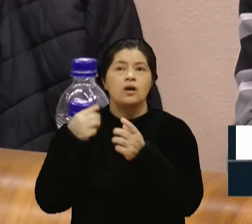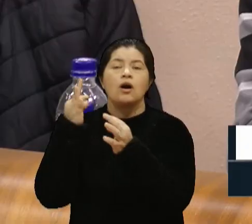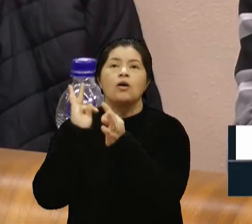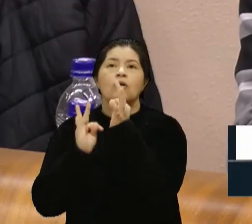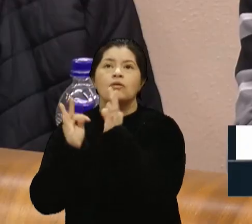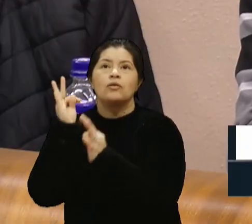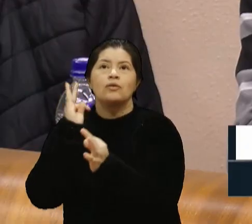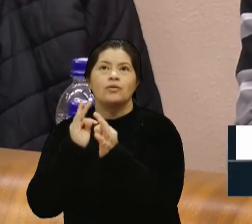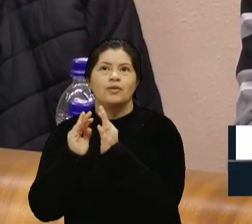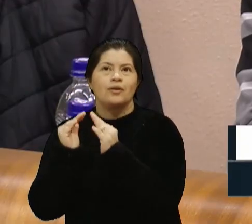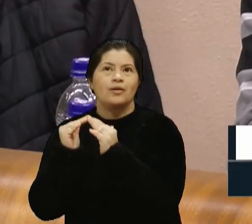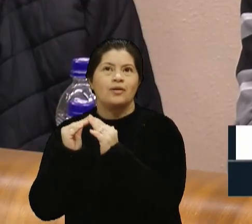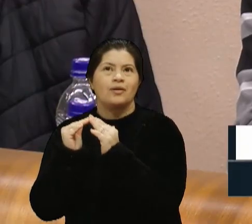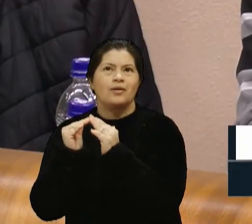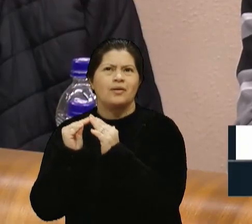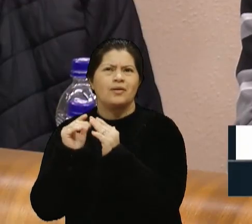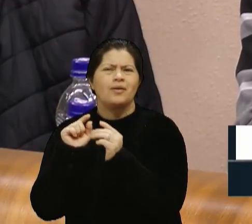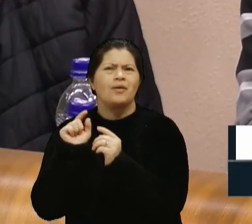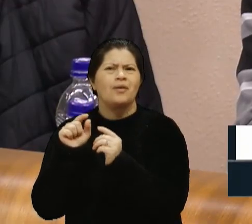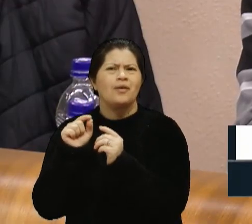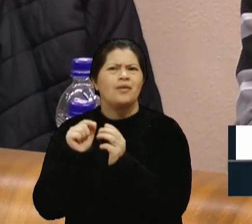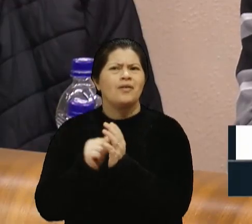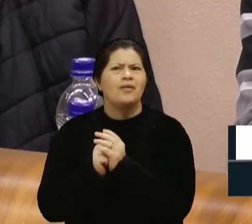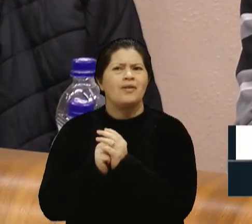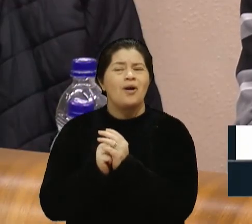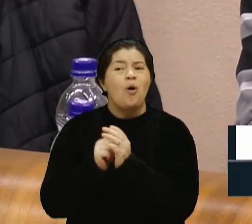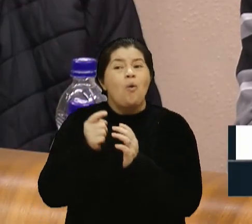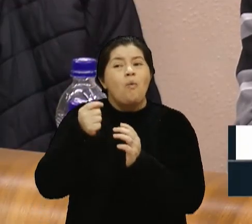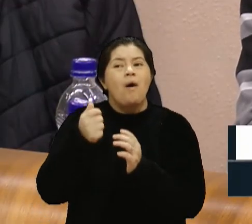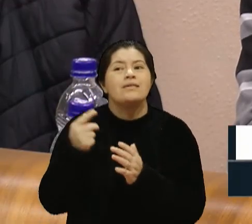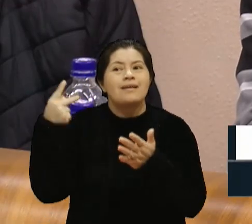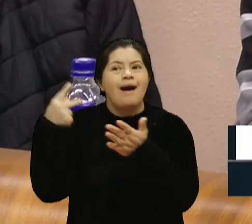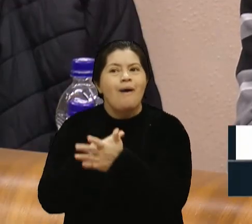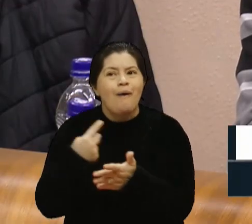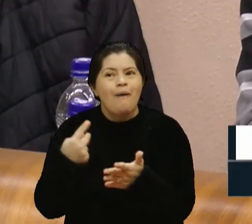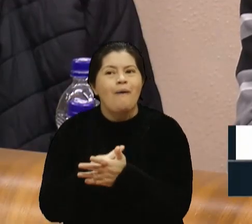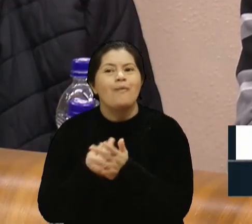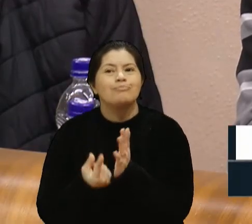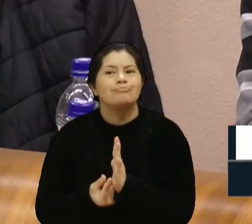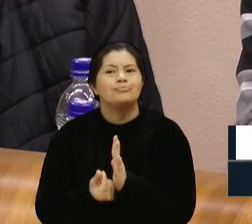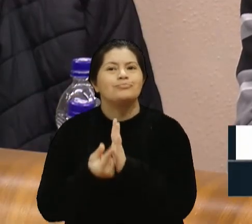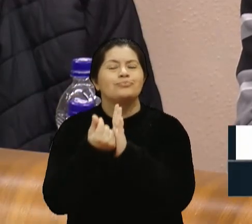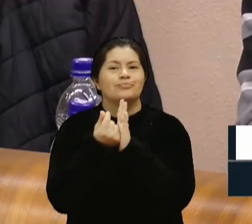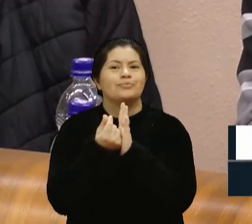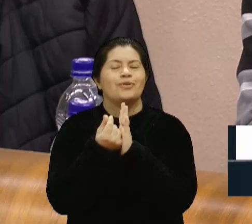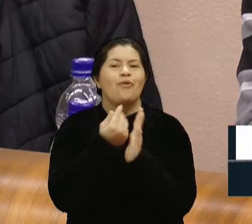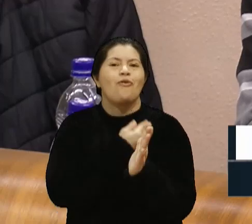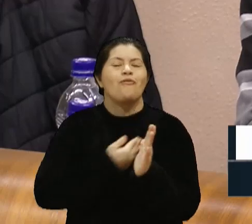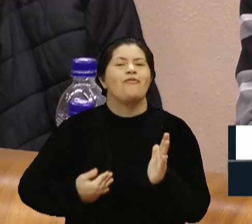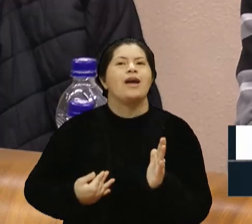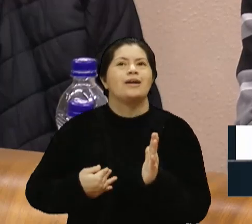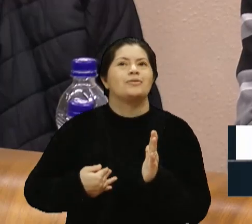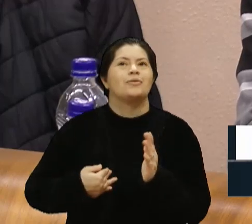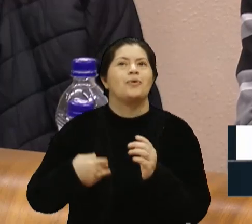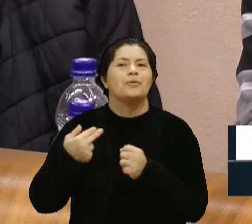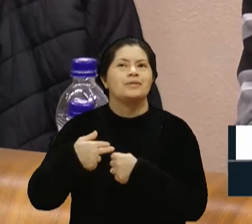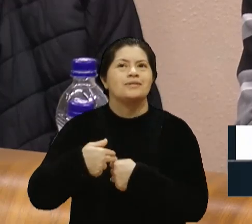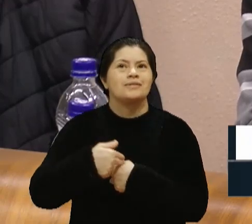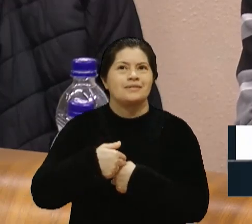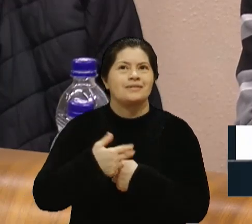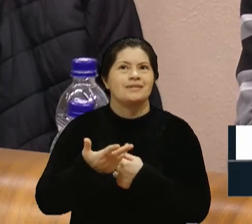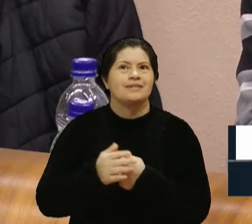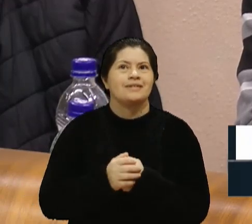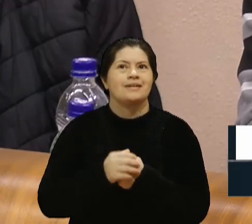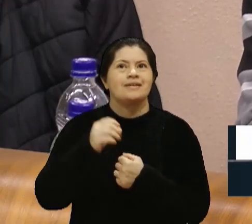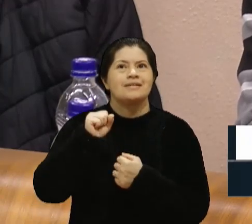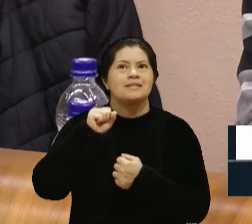Vereador, errasse por pouco o número da participação financeira do governo municipal na SMASC,